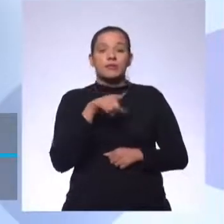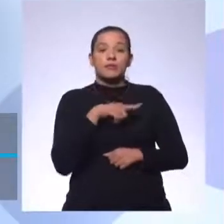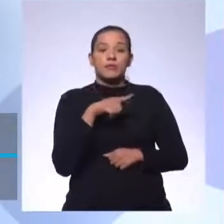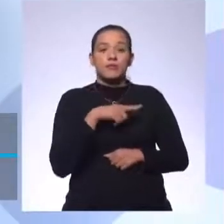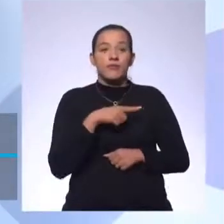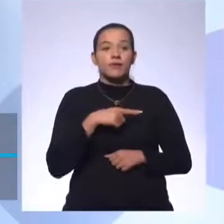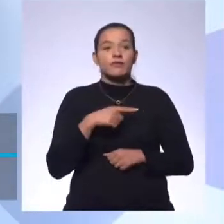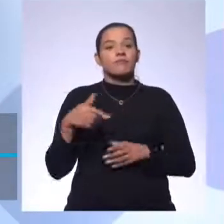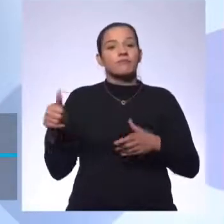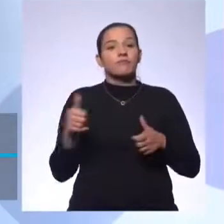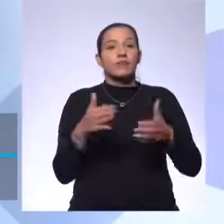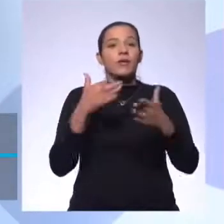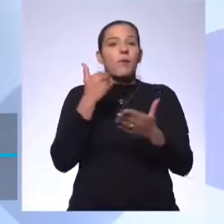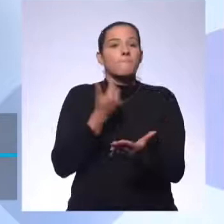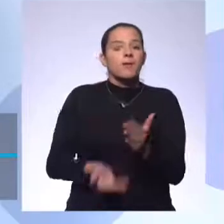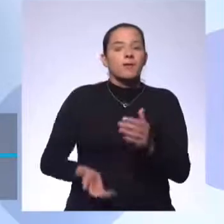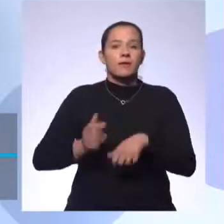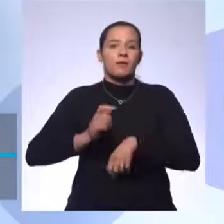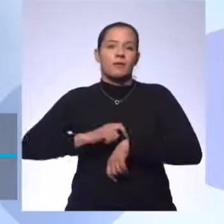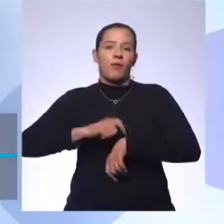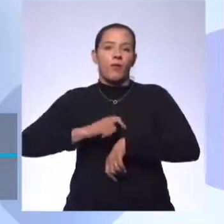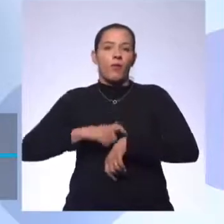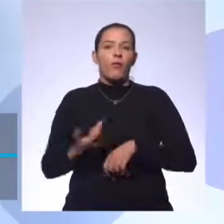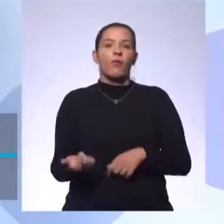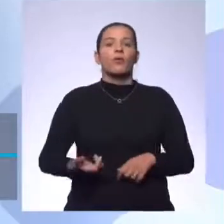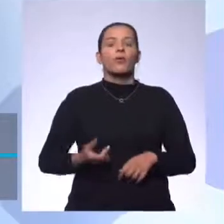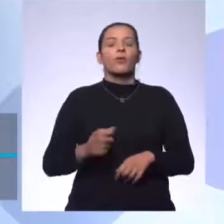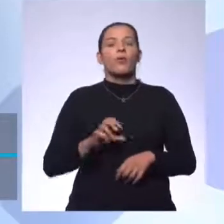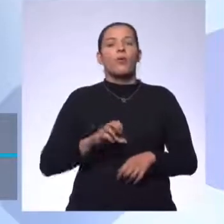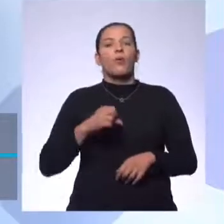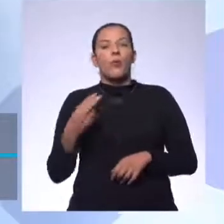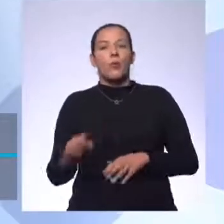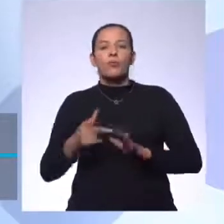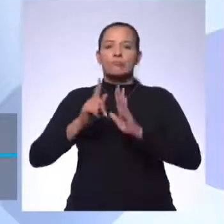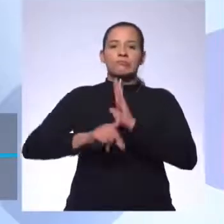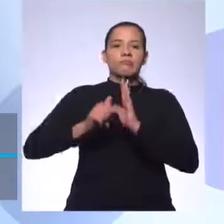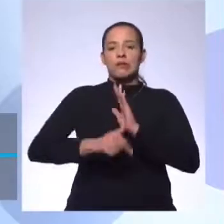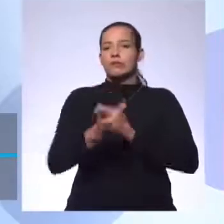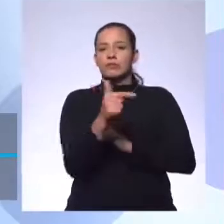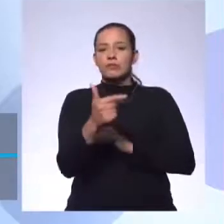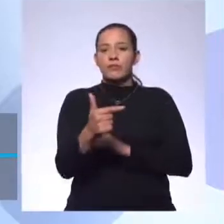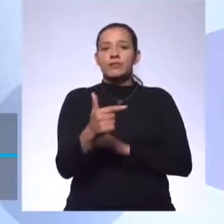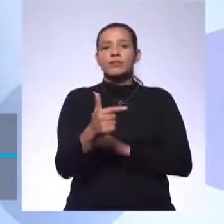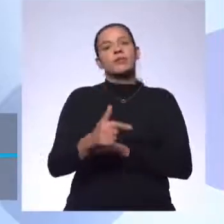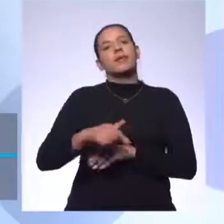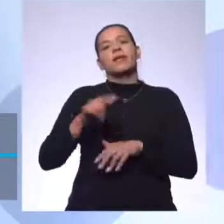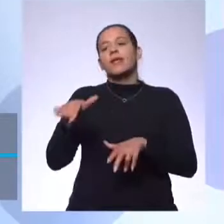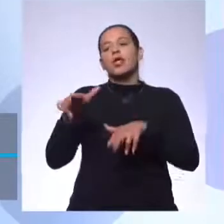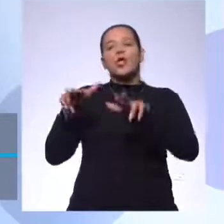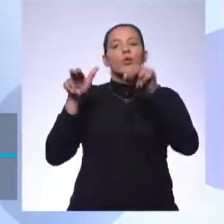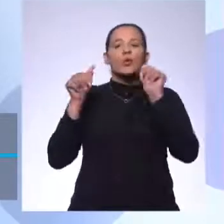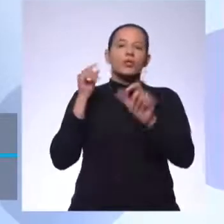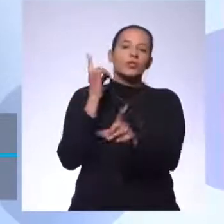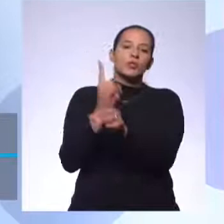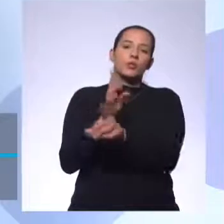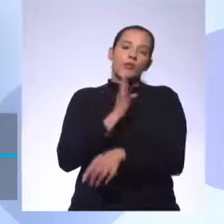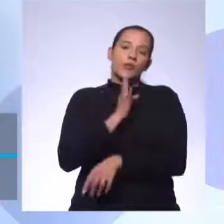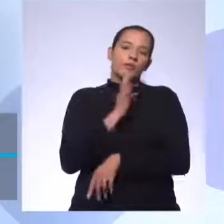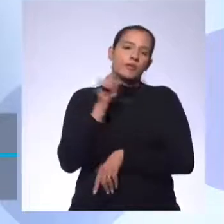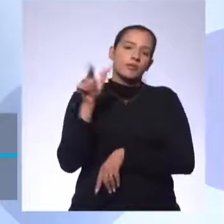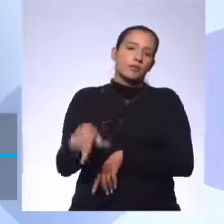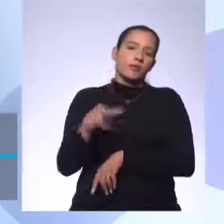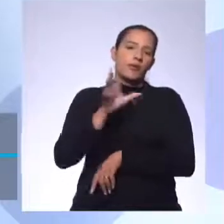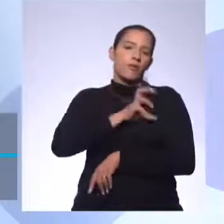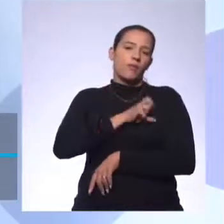nesse percurso e não perdesse a hora, seguisse sempre sentando no mesmo lugar, fazendo as mesmas coisas, ele jamais conheceria o grande amor da vida dele. O que foi